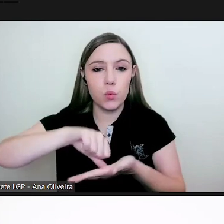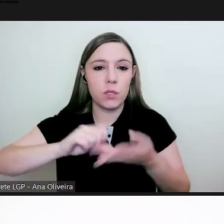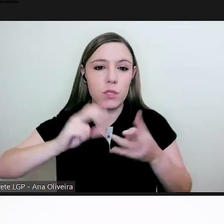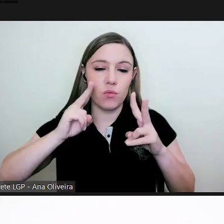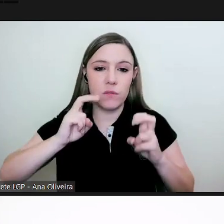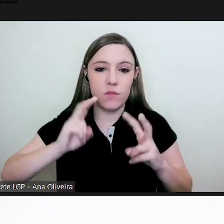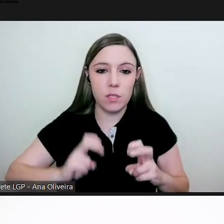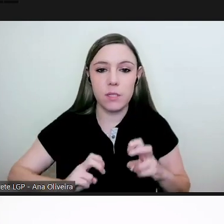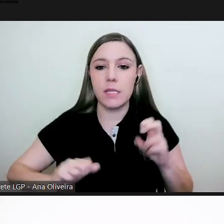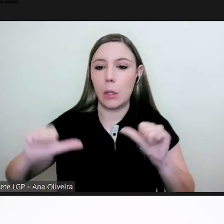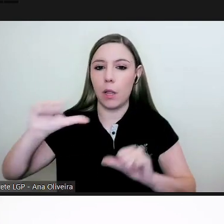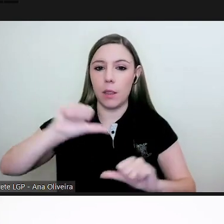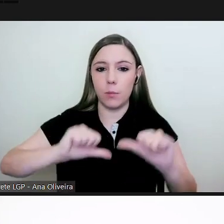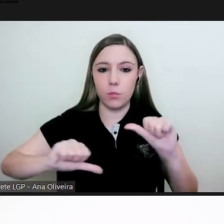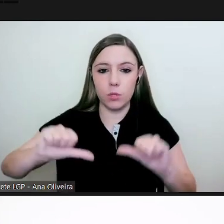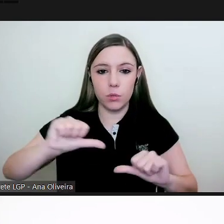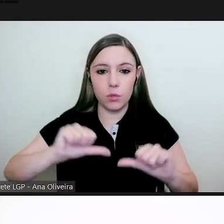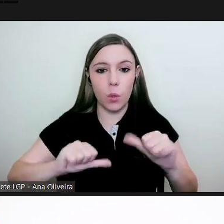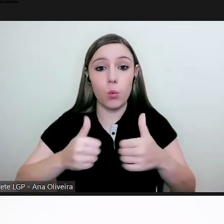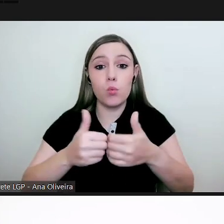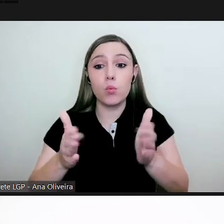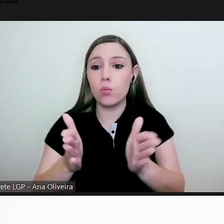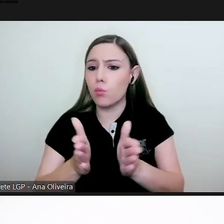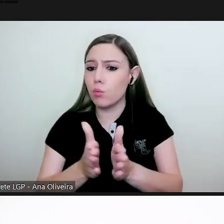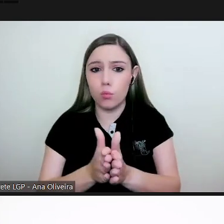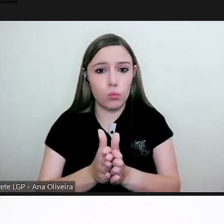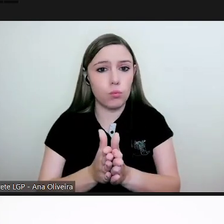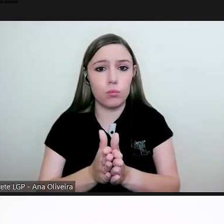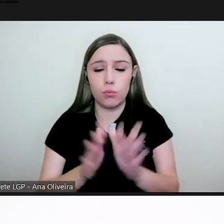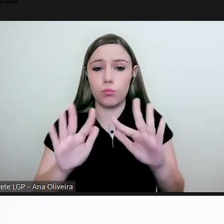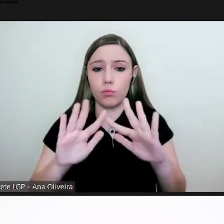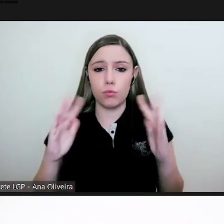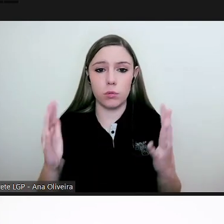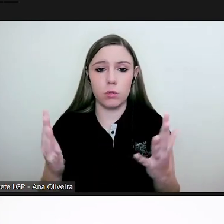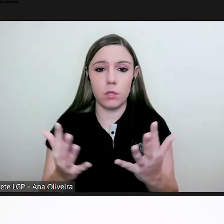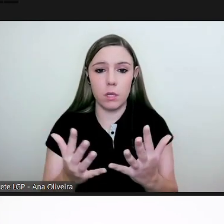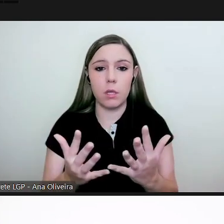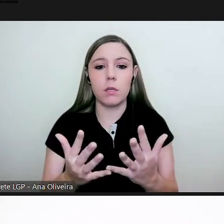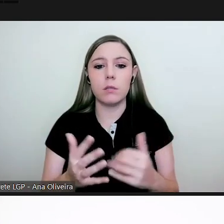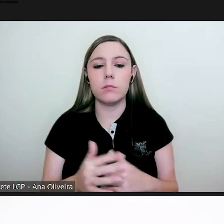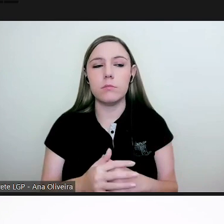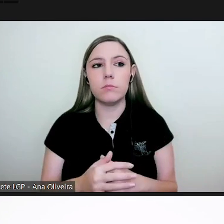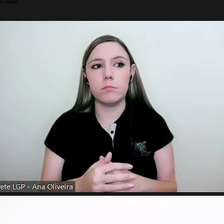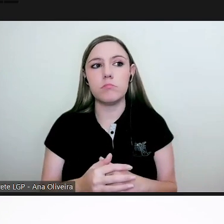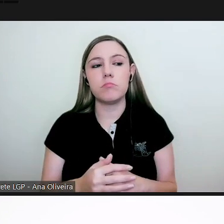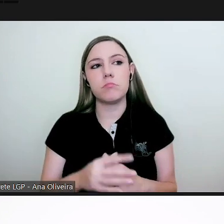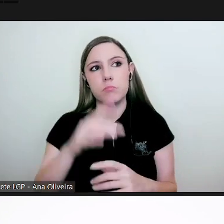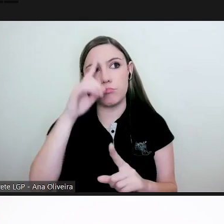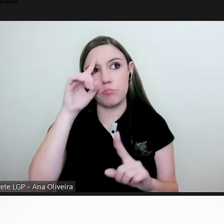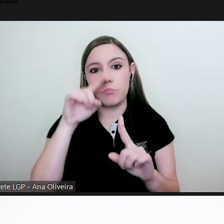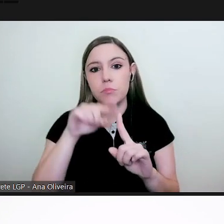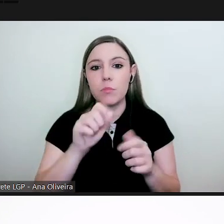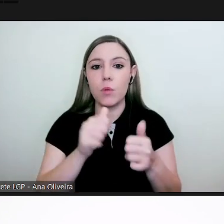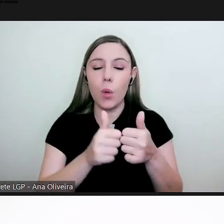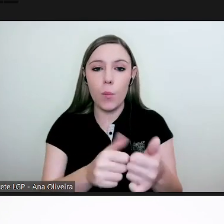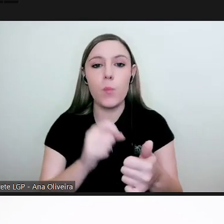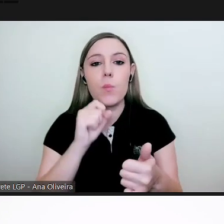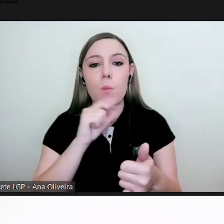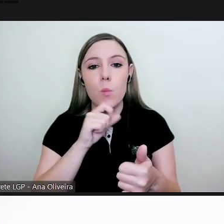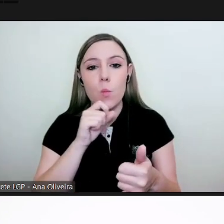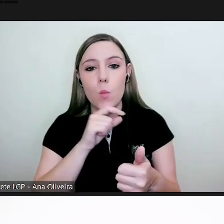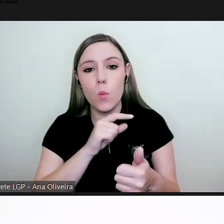investigação, os laboratórios, todos os stakeholders em geral, não é? Para poderem acompanhar,